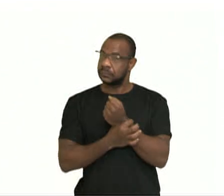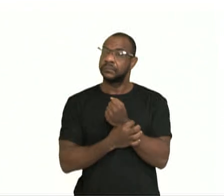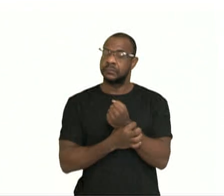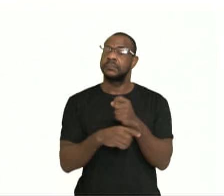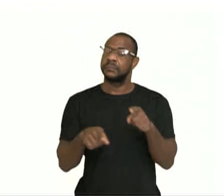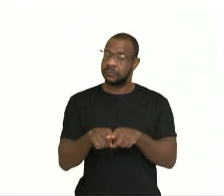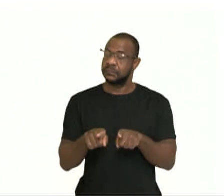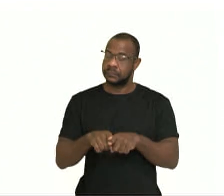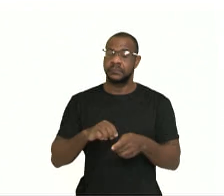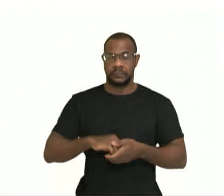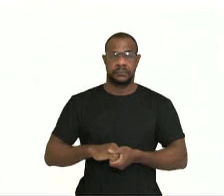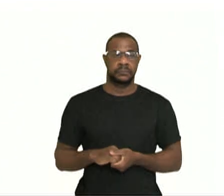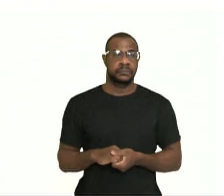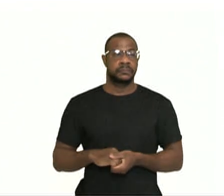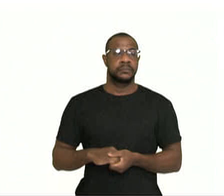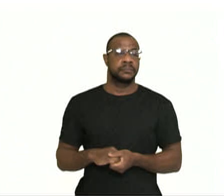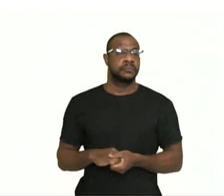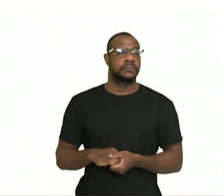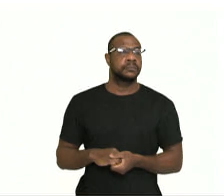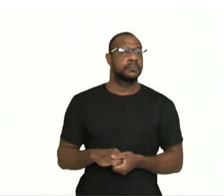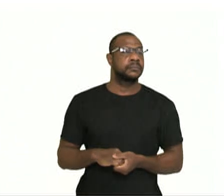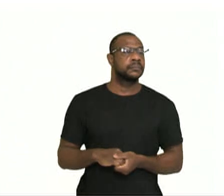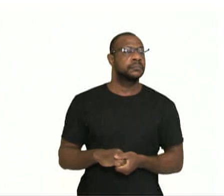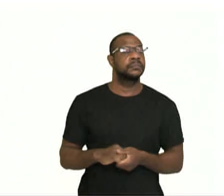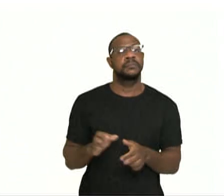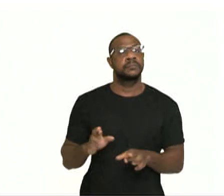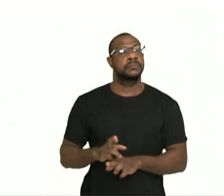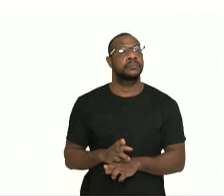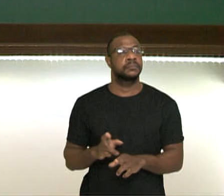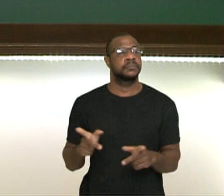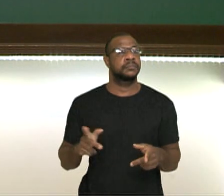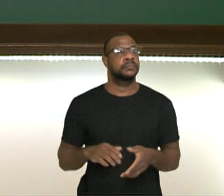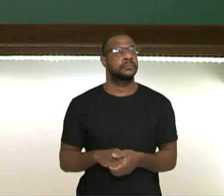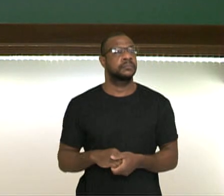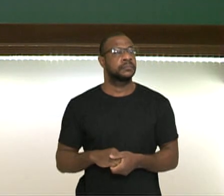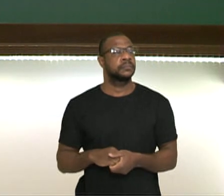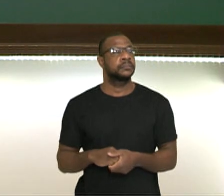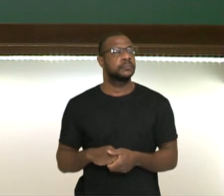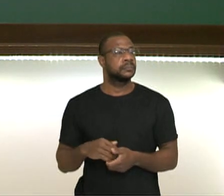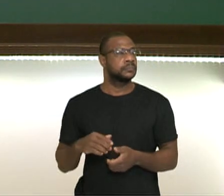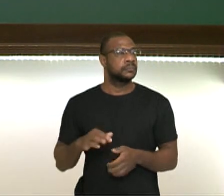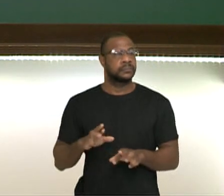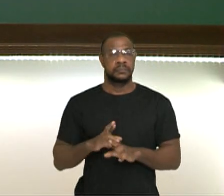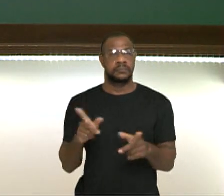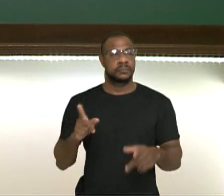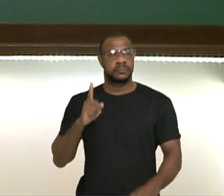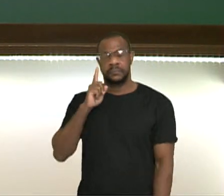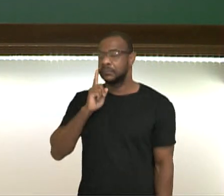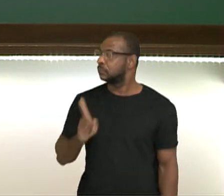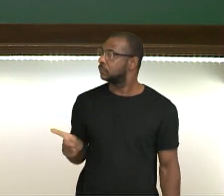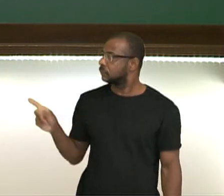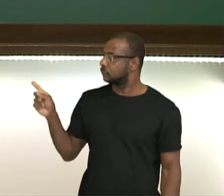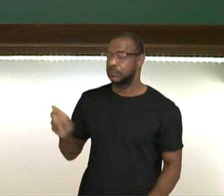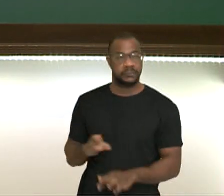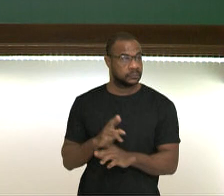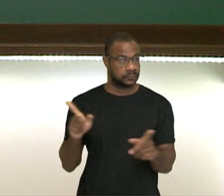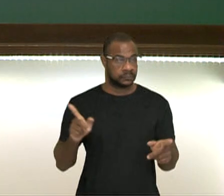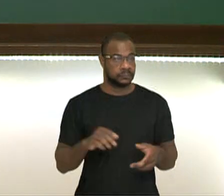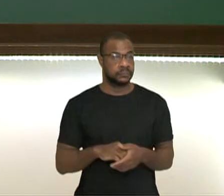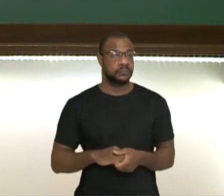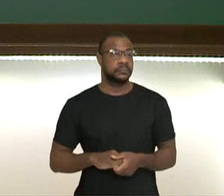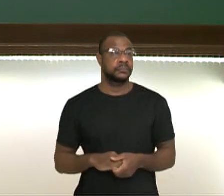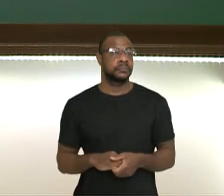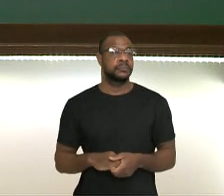presente no espetáculo. Então, é diferente aqui da corda indiana, né, nesse vai